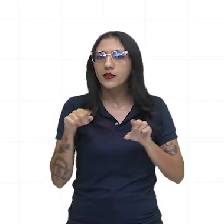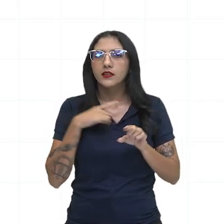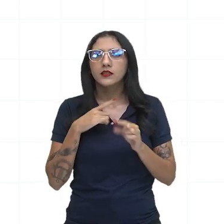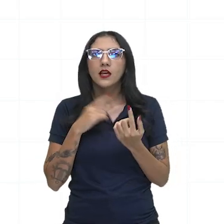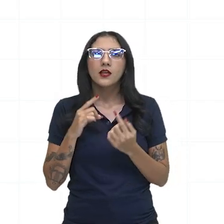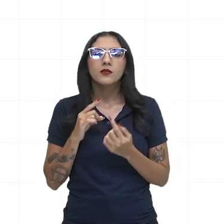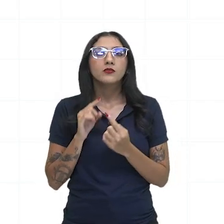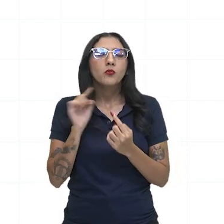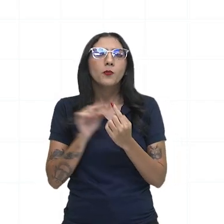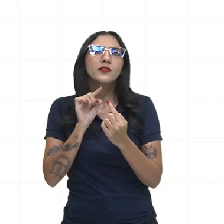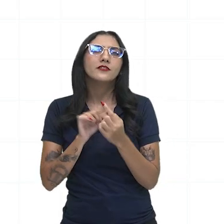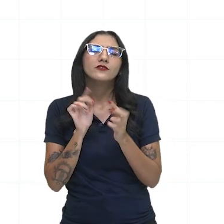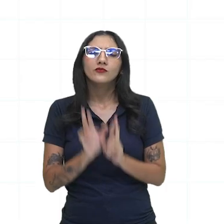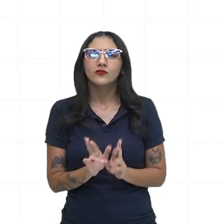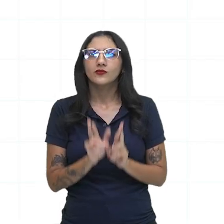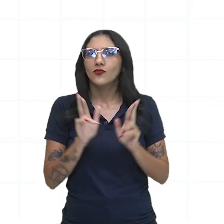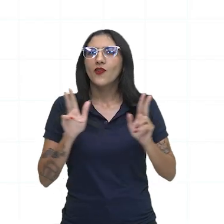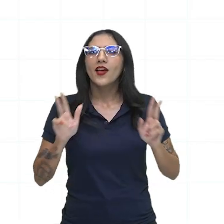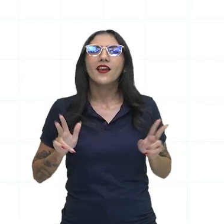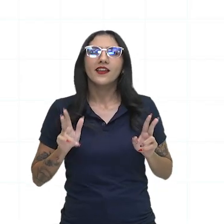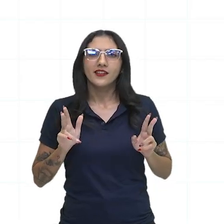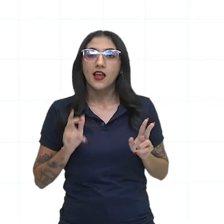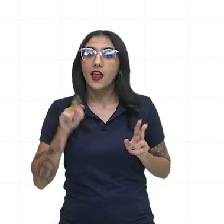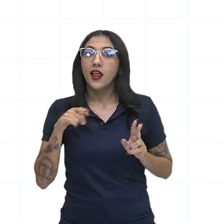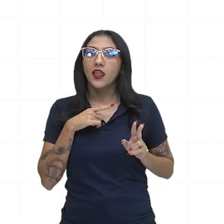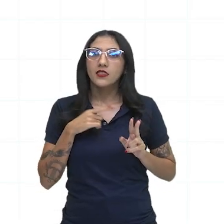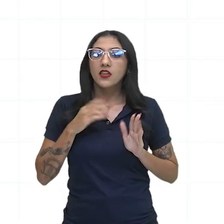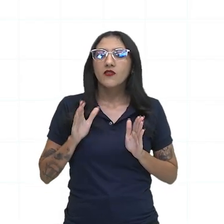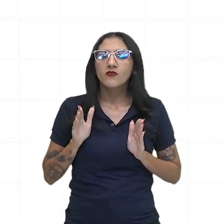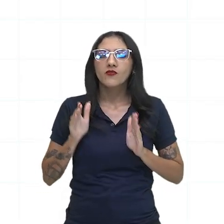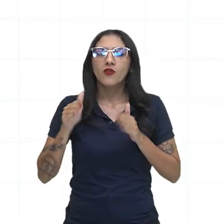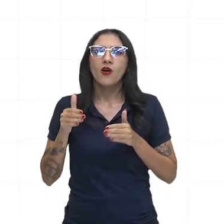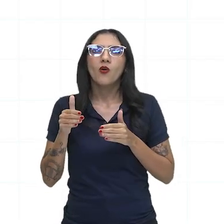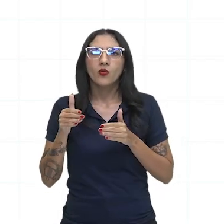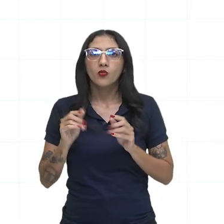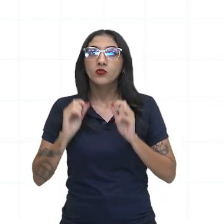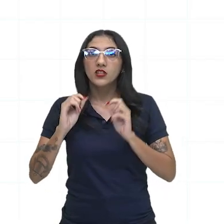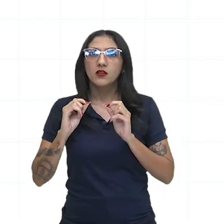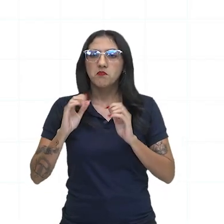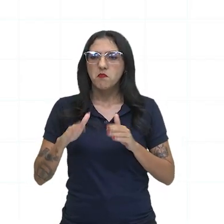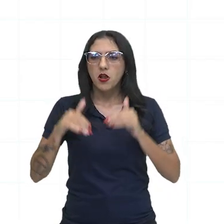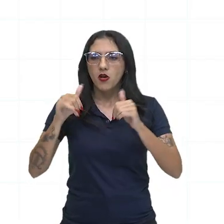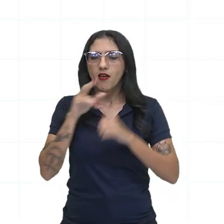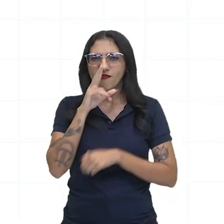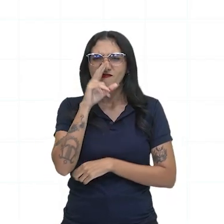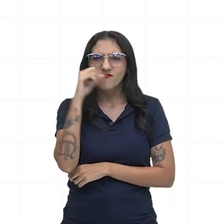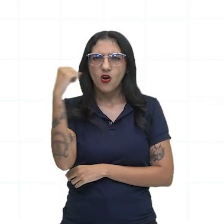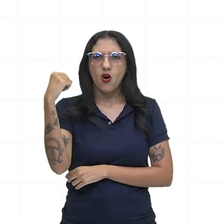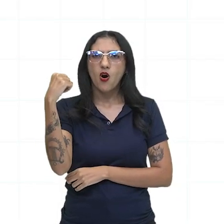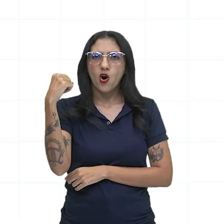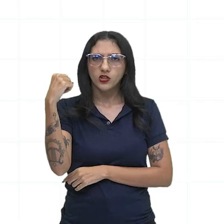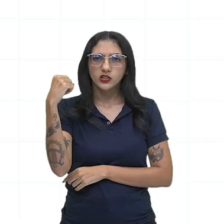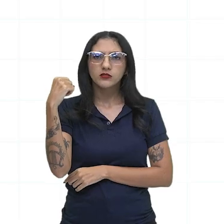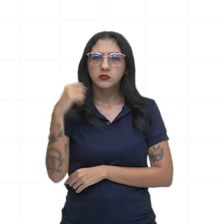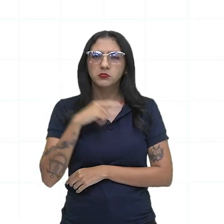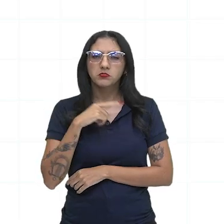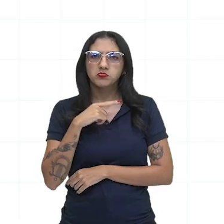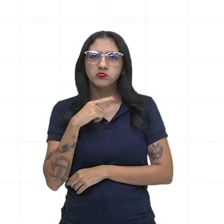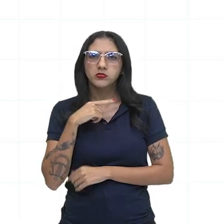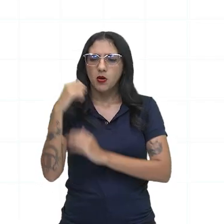porque ela é uma ginástica aeróbica. Só que ela tem um objetivo diferenciado. Ela está focada em